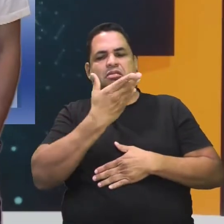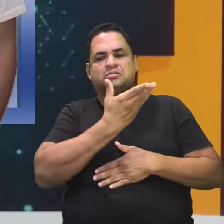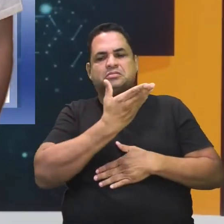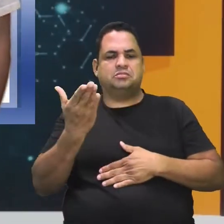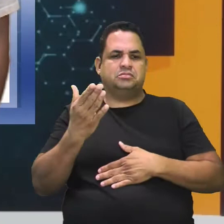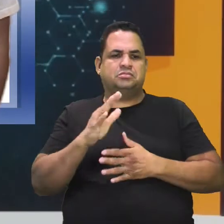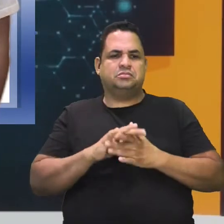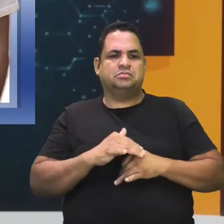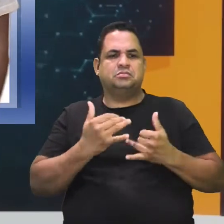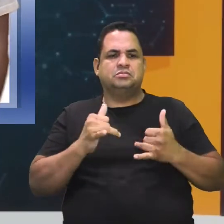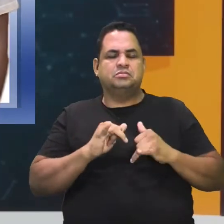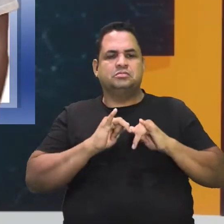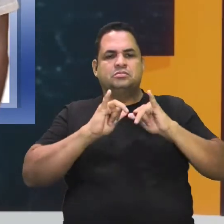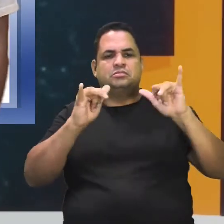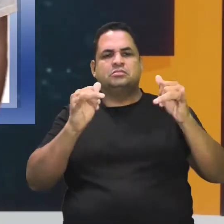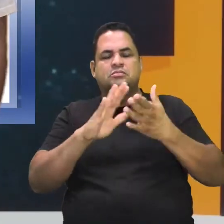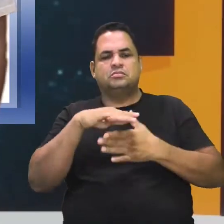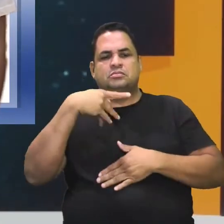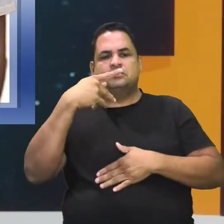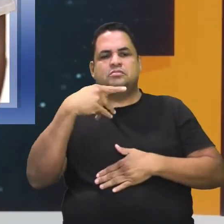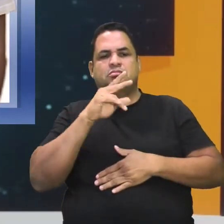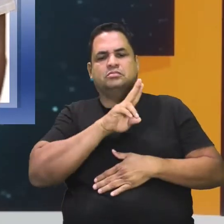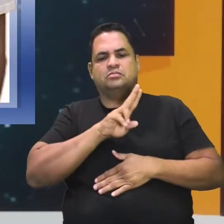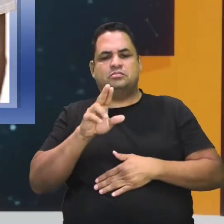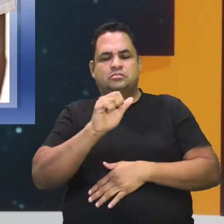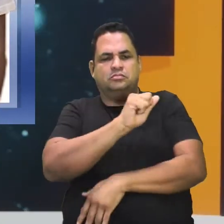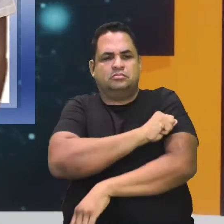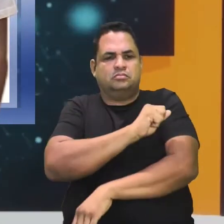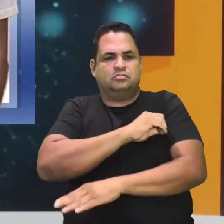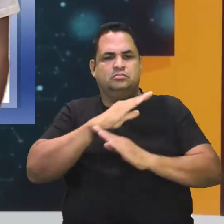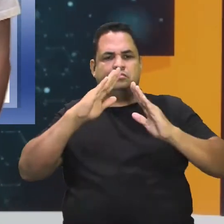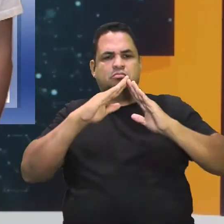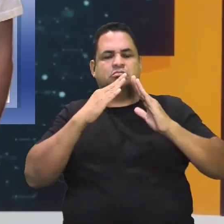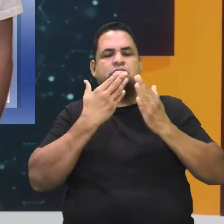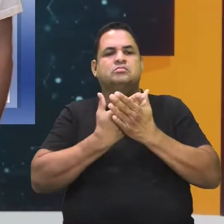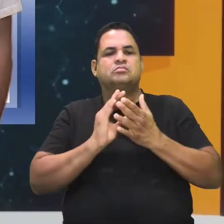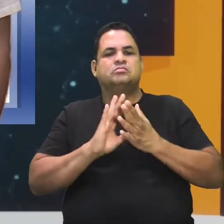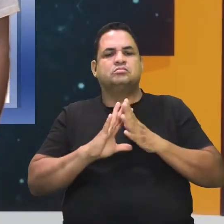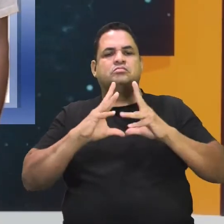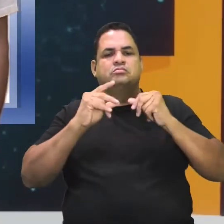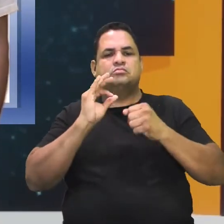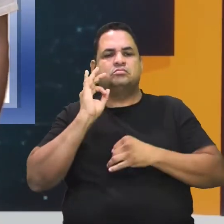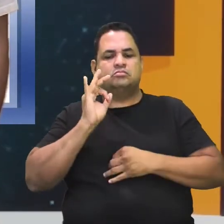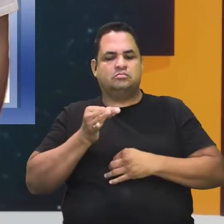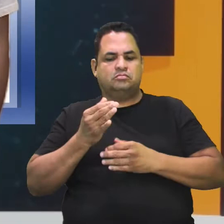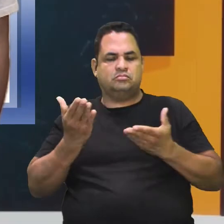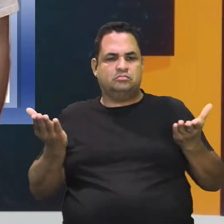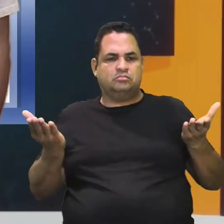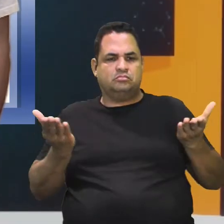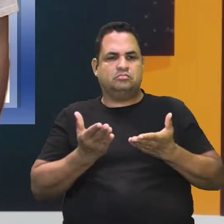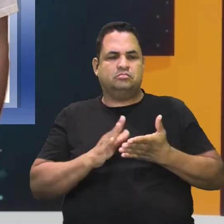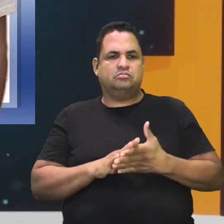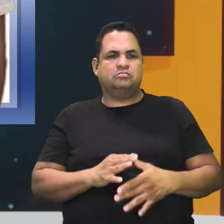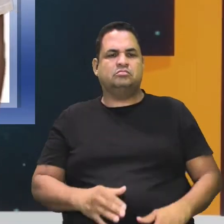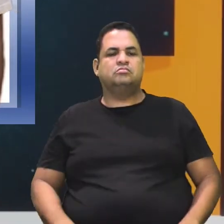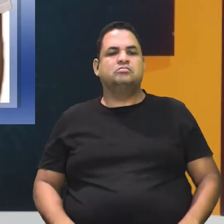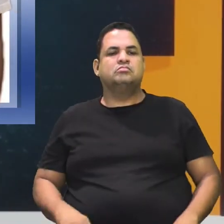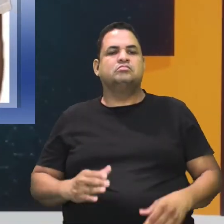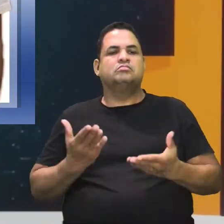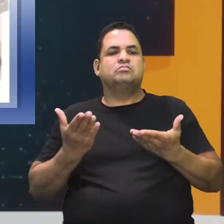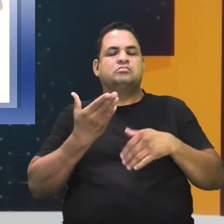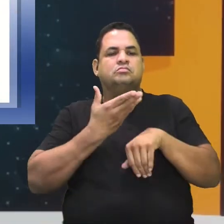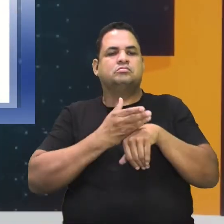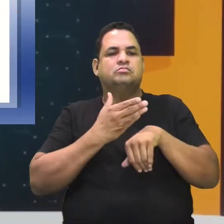mental vai ser mostrado aqui, a gente vai falar o nome do aluno, o nome da escola e tudo mais, tá certo? Estamos no aguardo. Agora é com vocês,